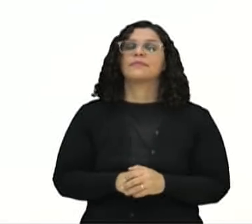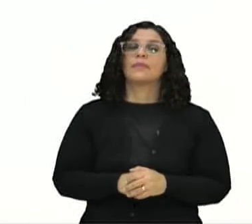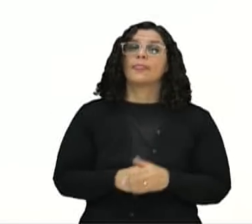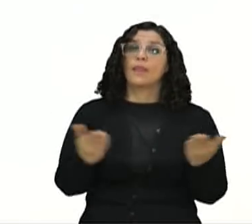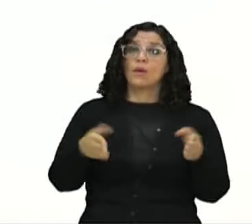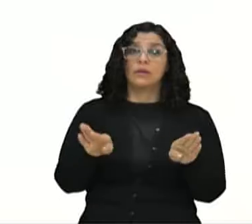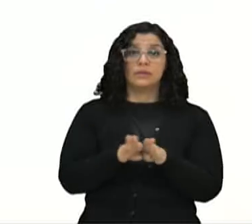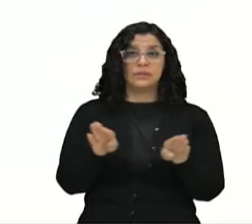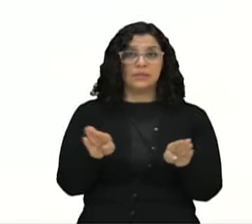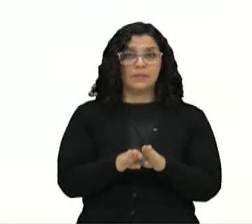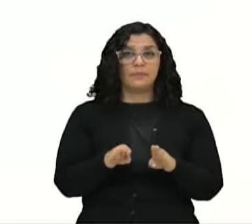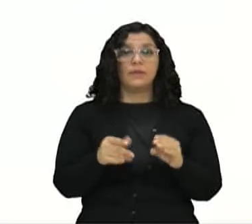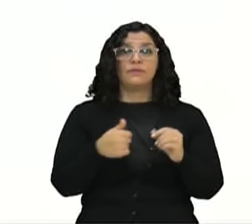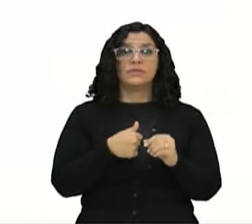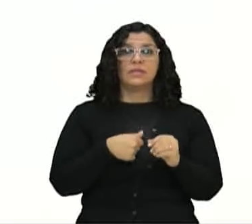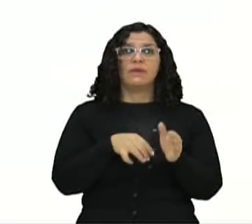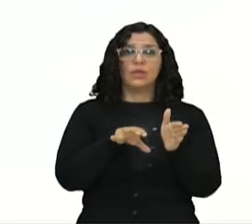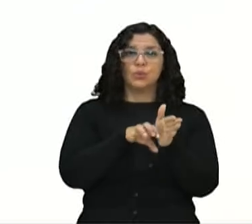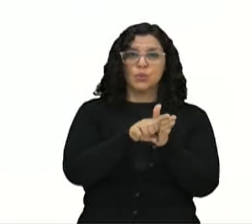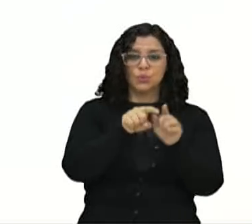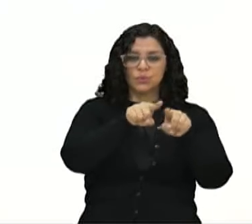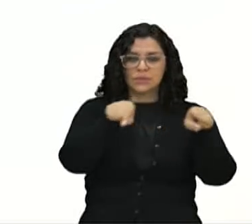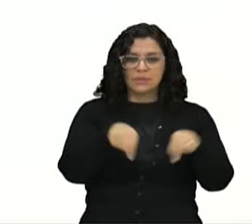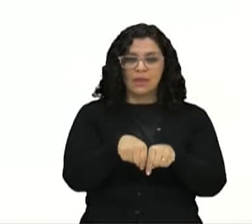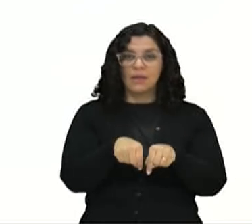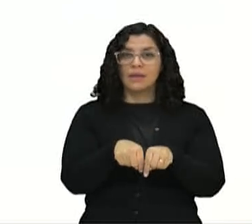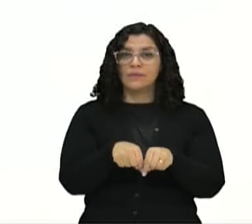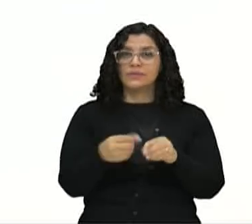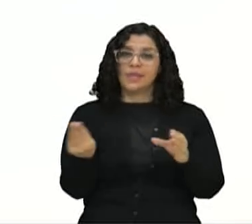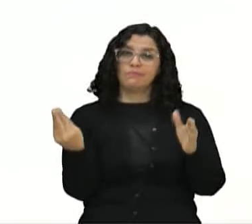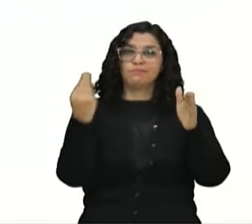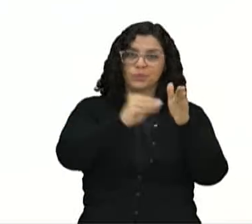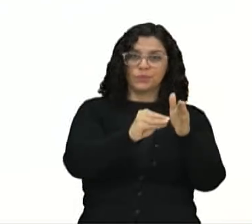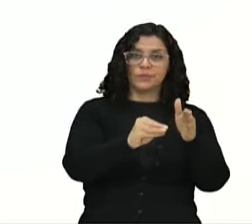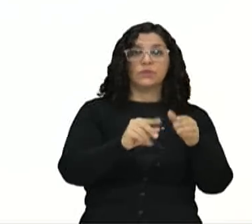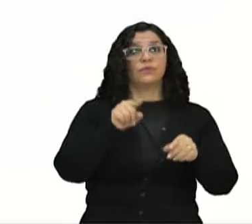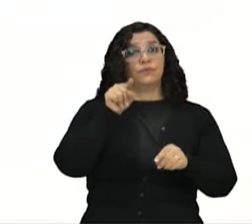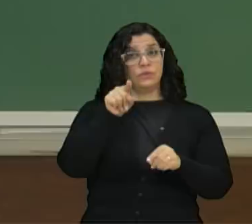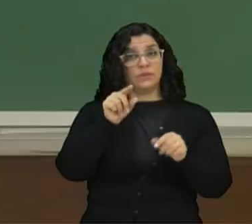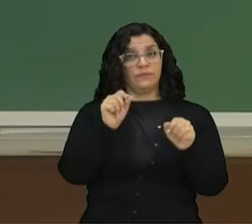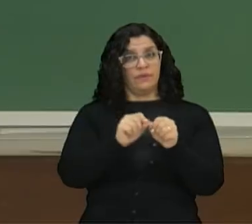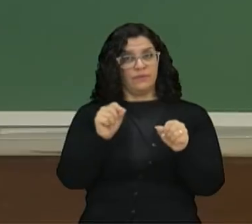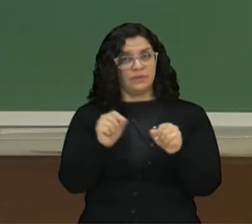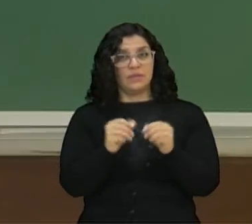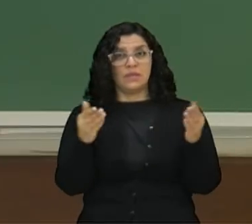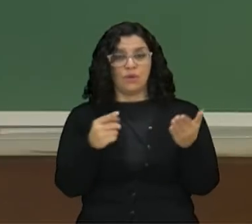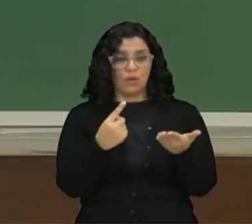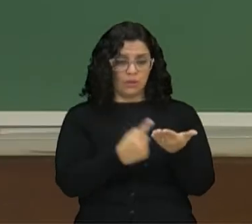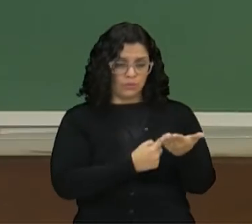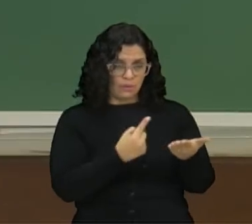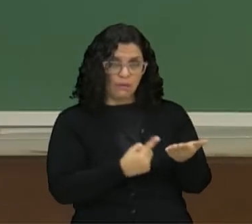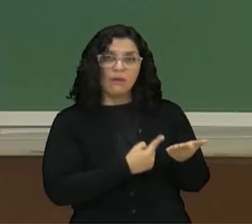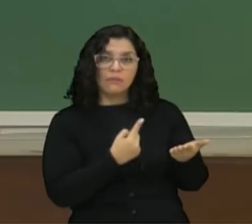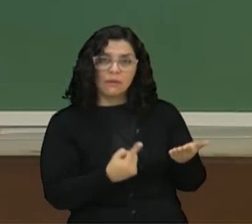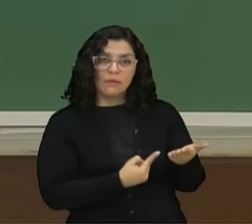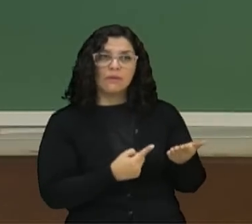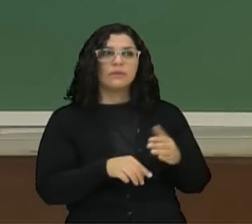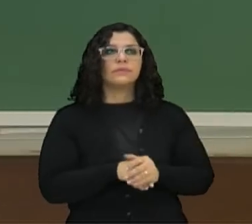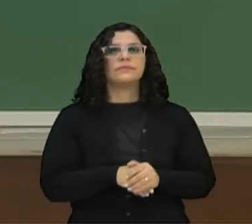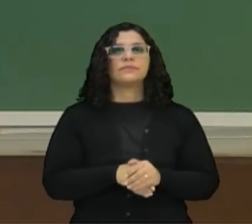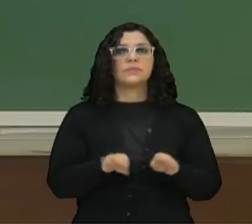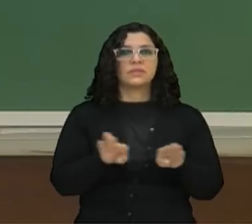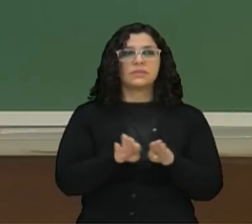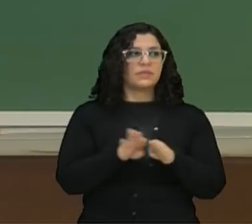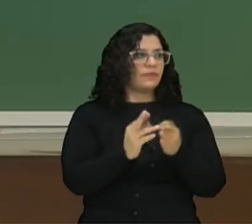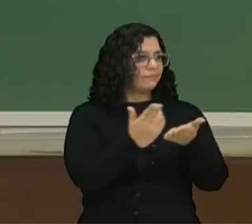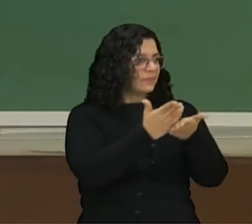Então, encaminhe para o ambiente virtual do Google Classroom. Então, o que é para vocês fazerem? Vocês vão pegar o caderno de vocês, né? E